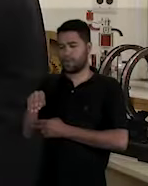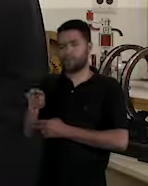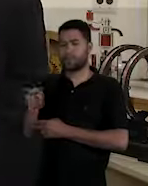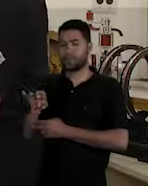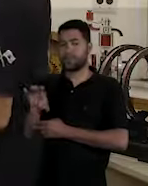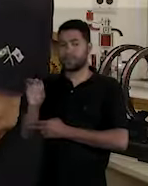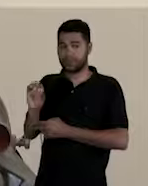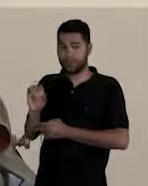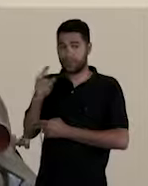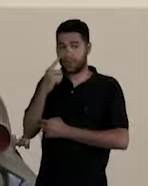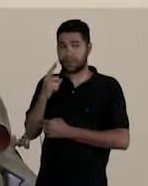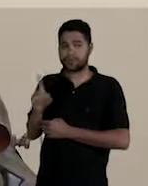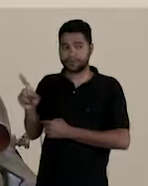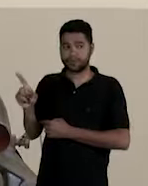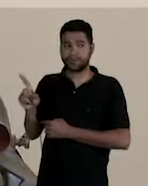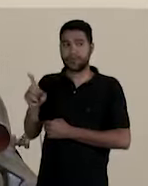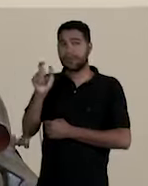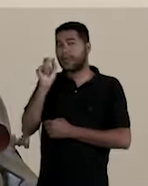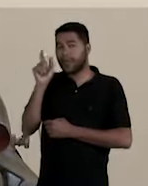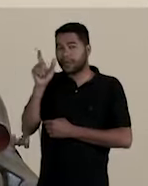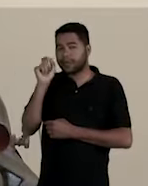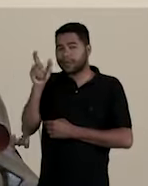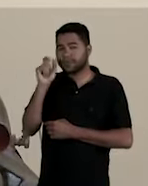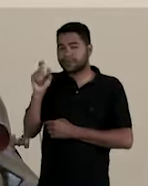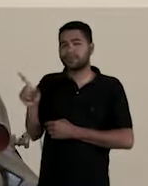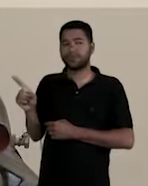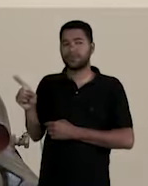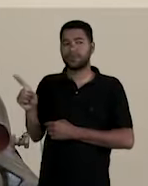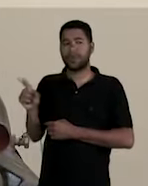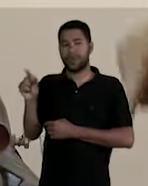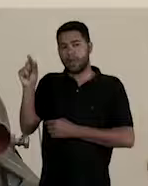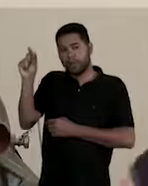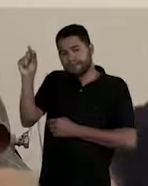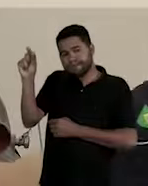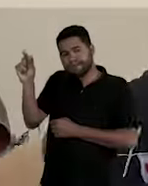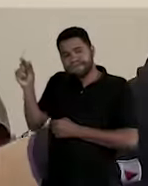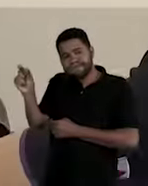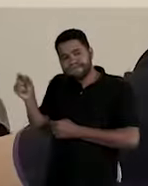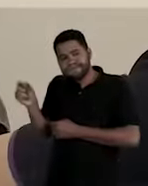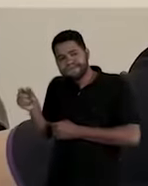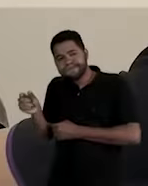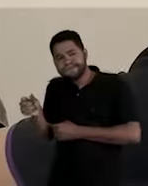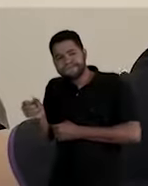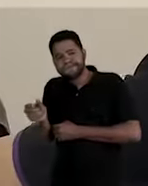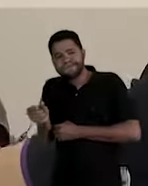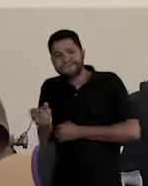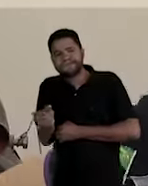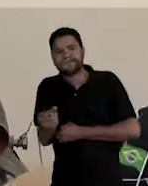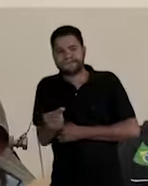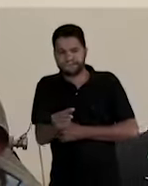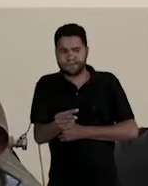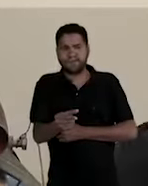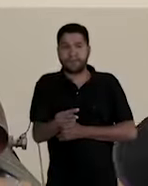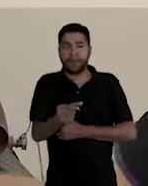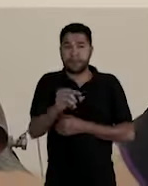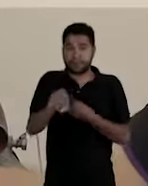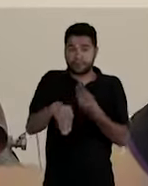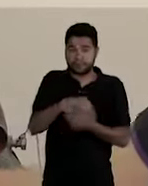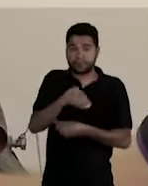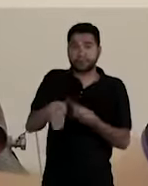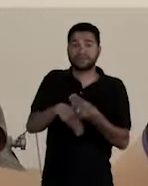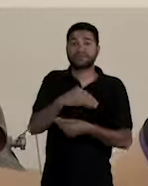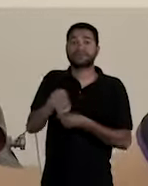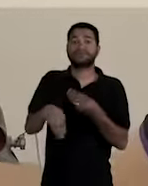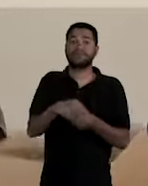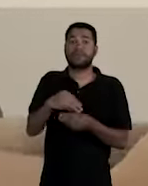foi pintado aqui, ó, de azul o duto, a condução de onde vem a mistura